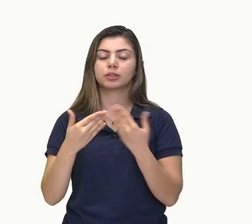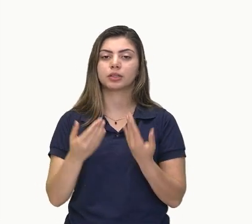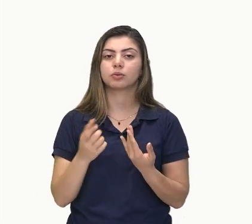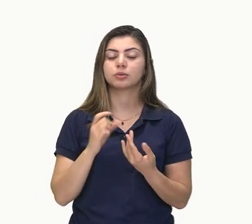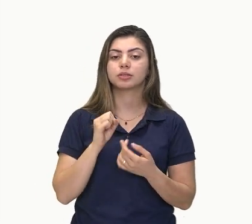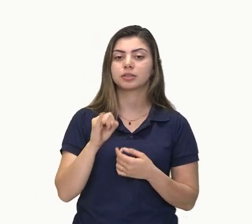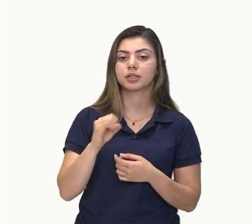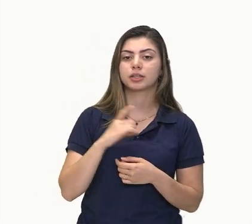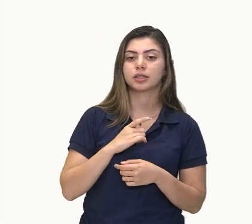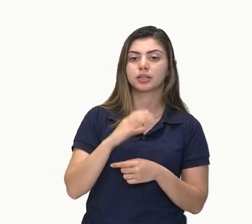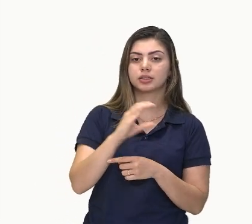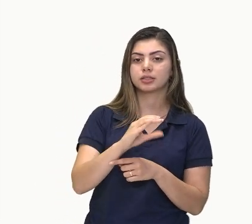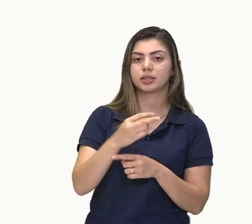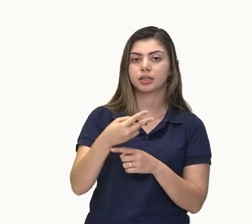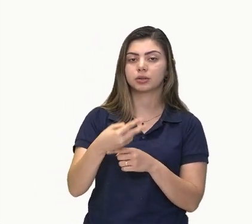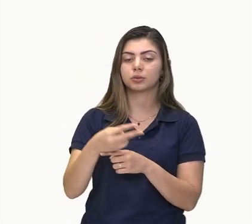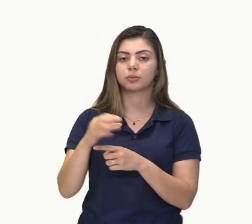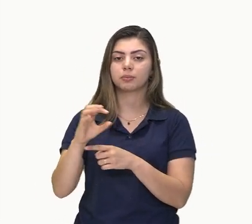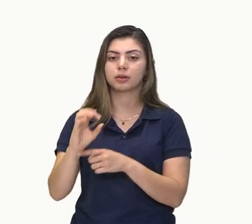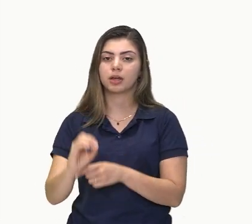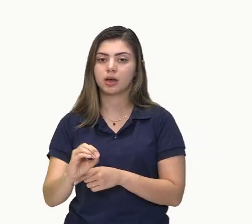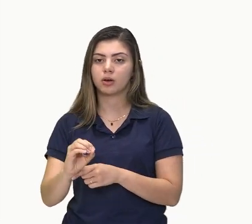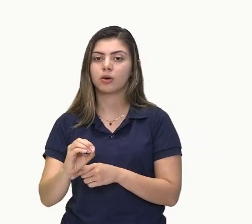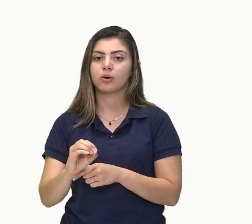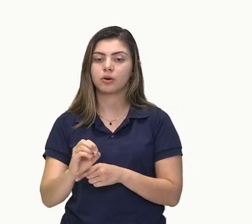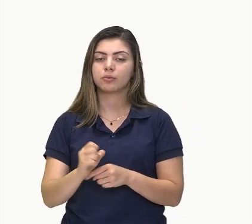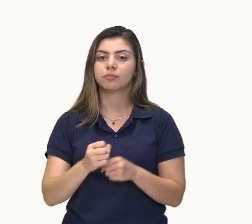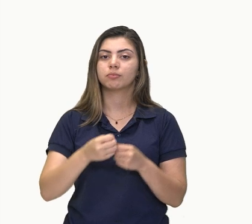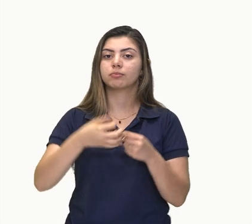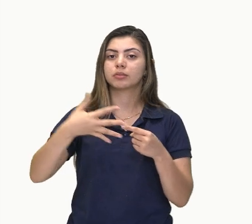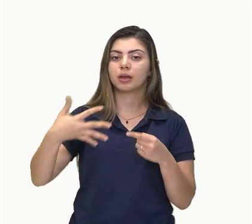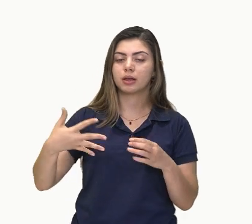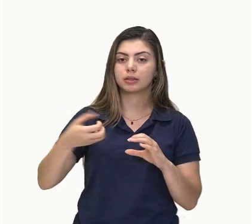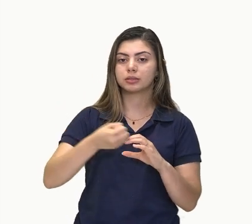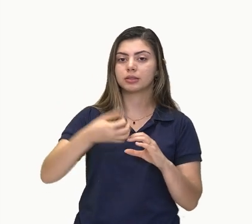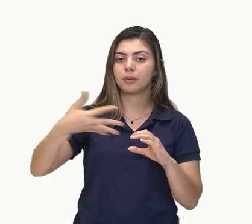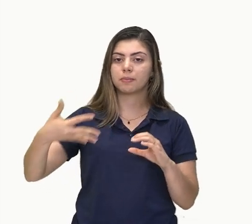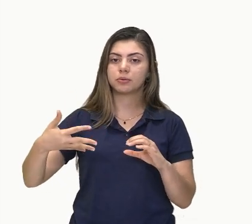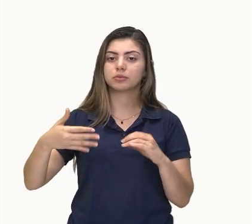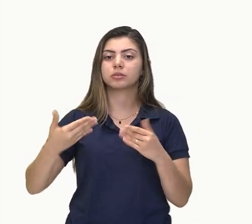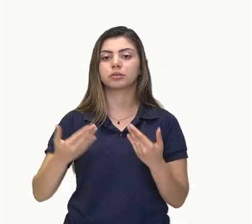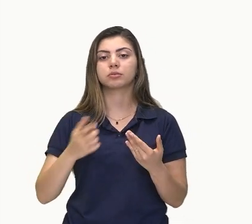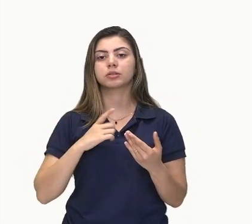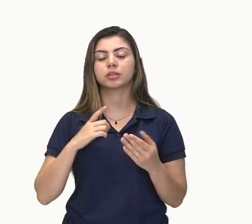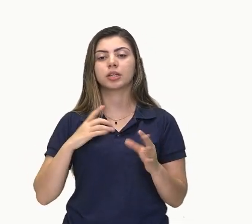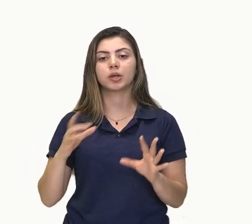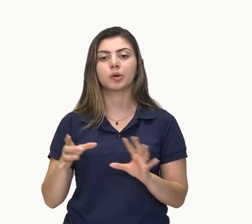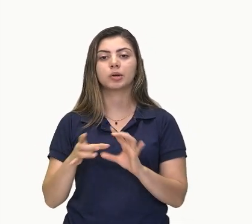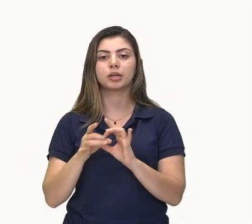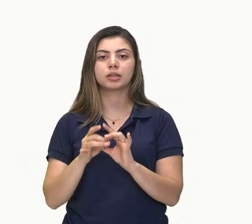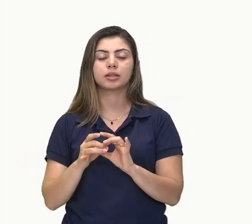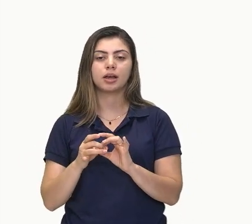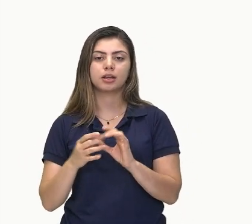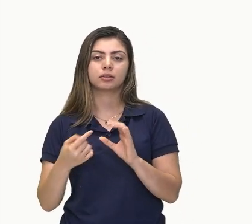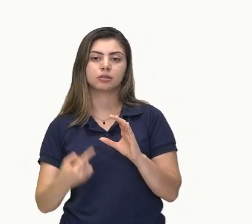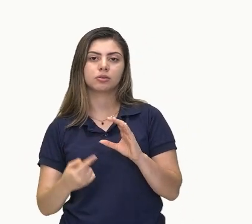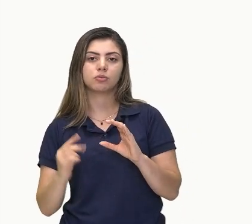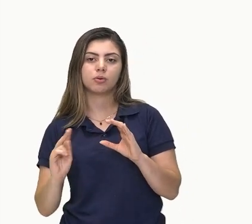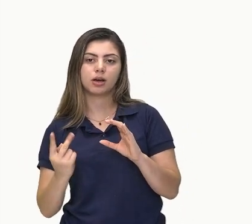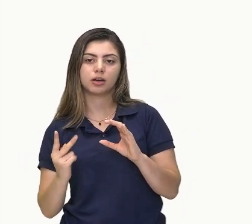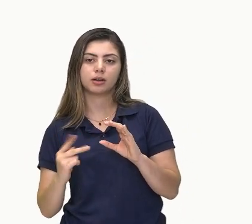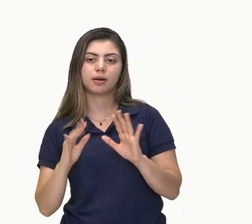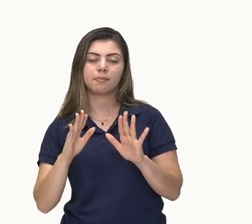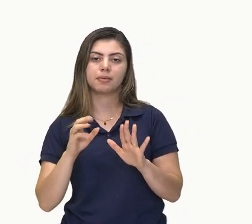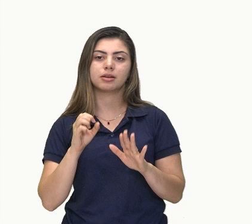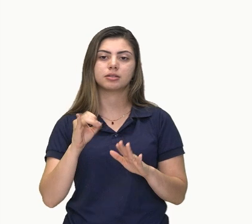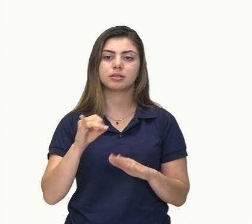C-O está na ponta, ele está ligado a um hidrogênio, tá? Se esse C-O está no